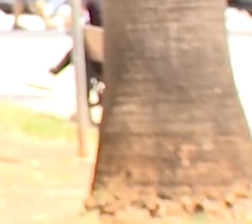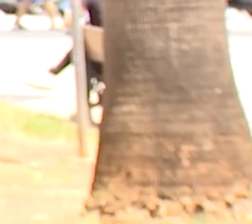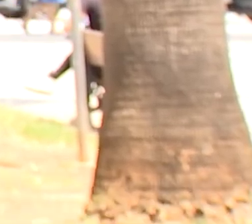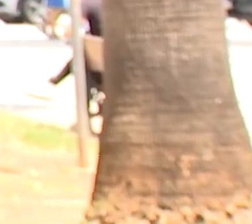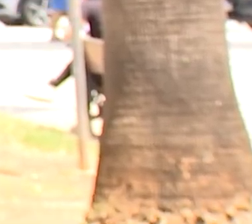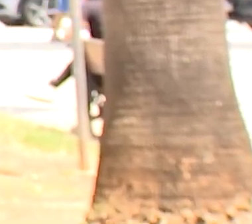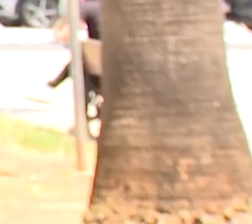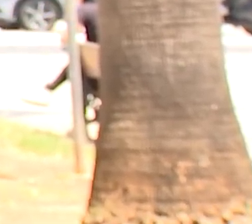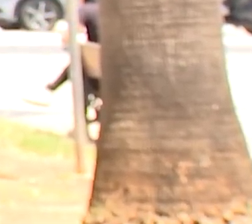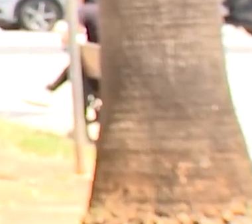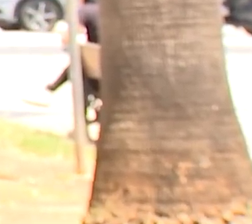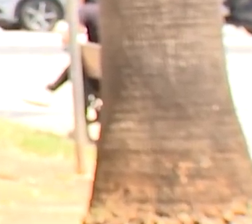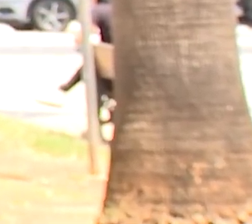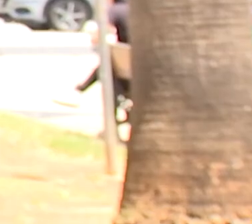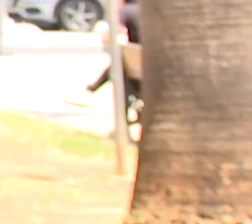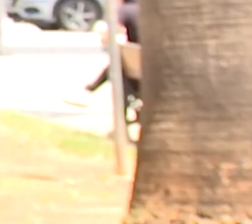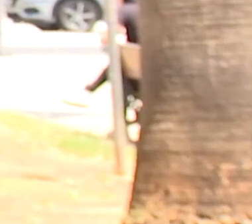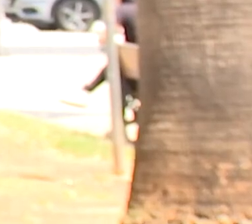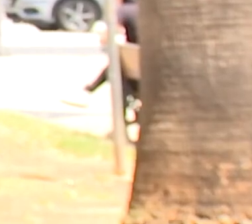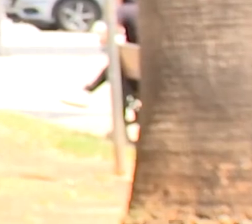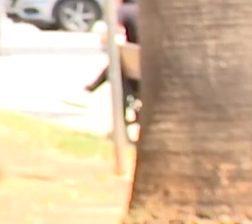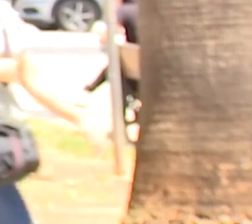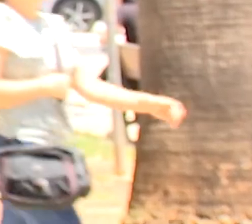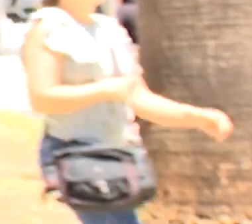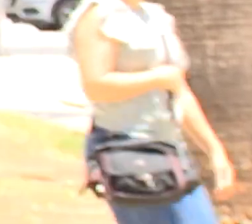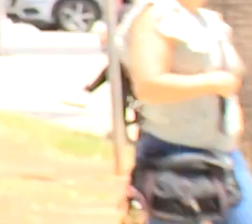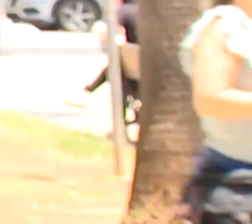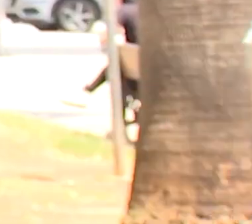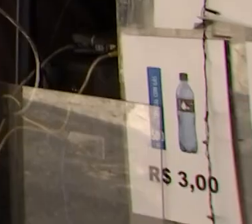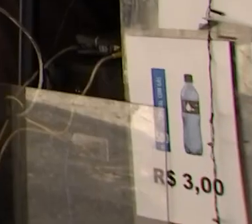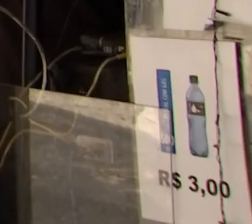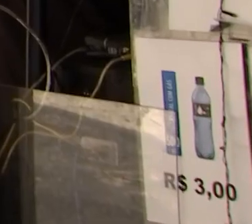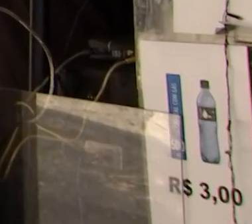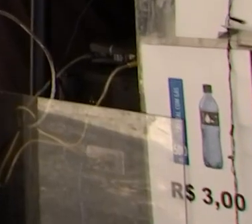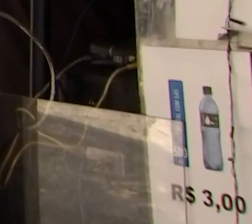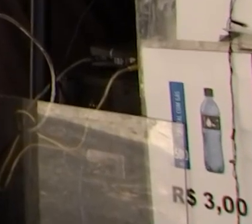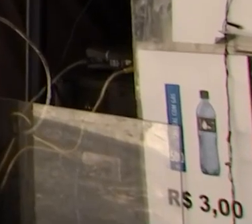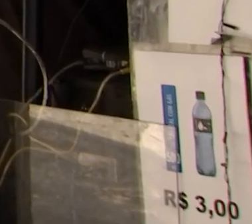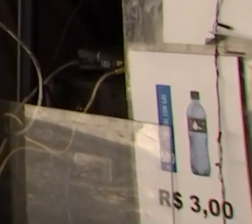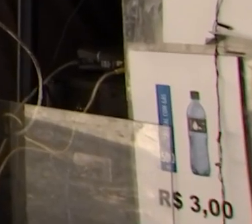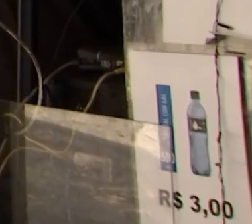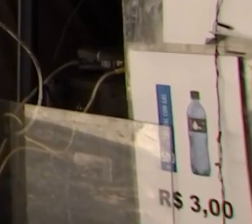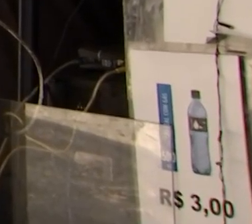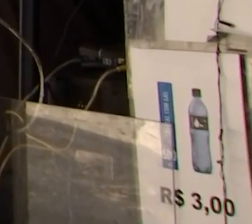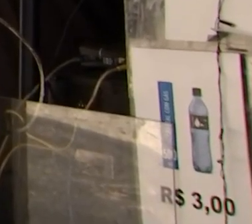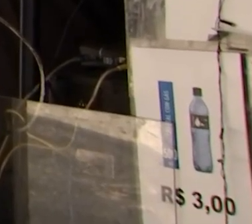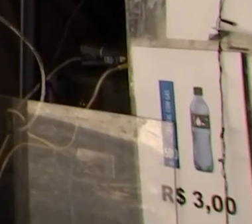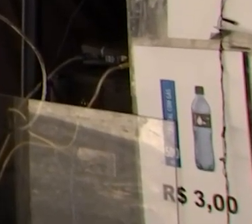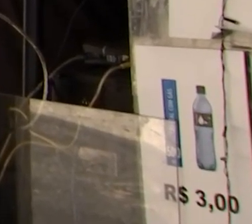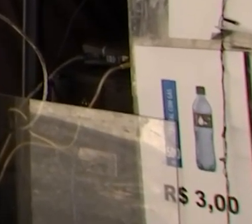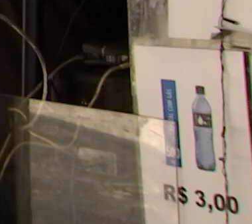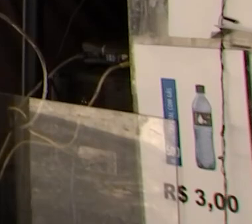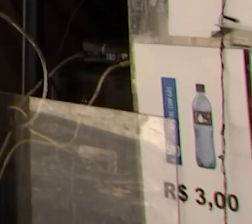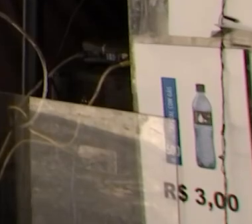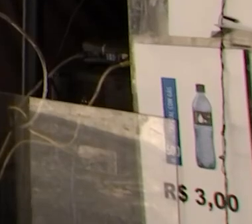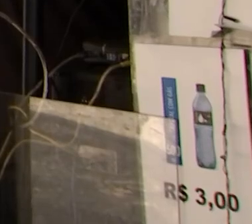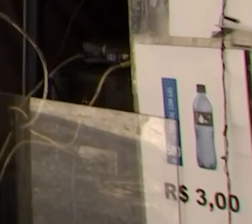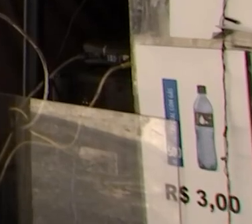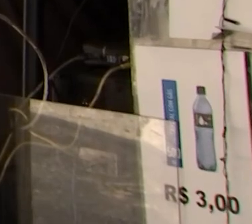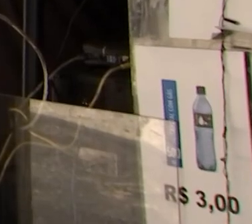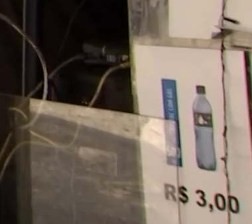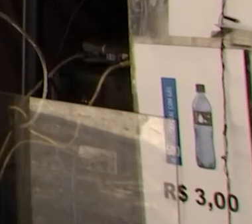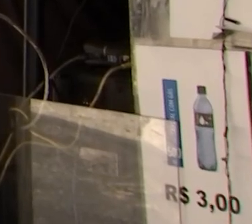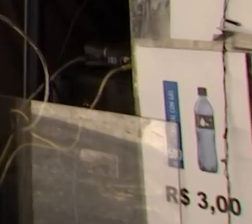nostalgia. Doída, coisa do... lá do fundo mesmo. Osmil, como é que é? Você é uma pessoa nostálgica, que tem